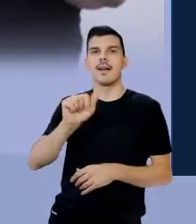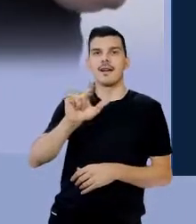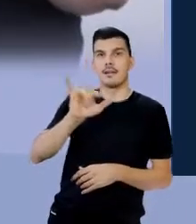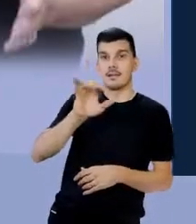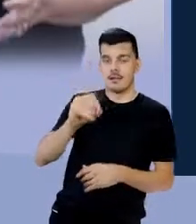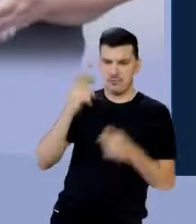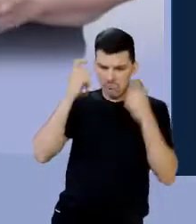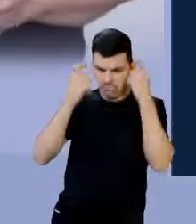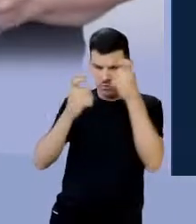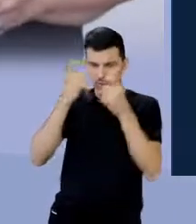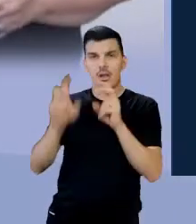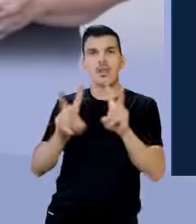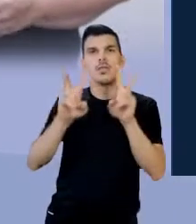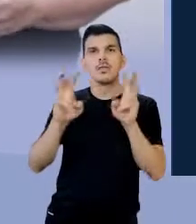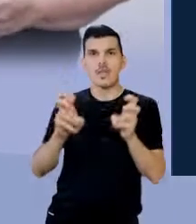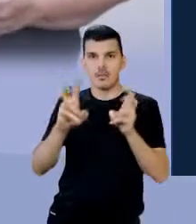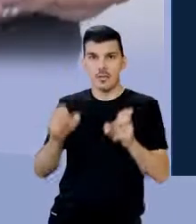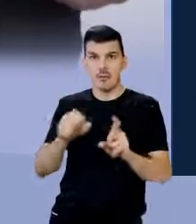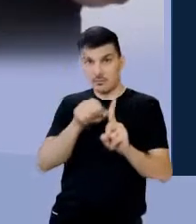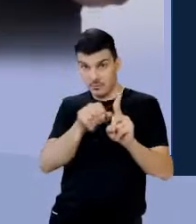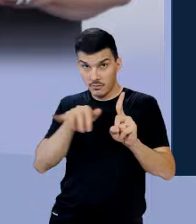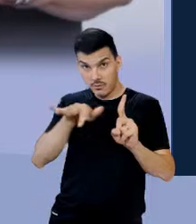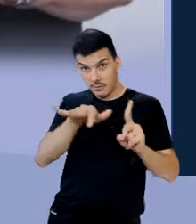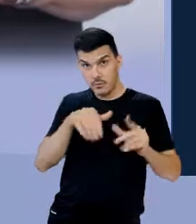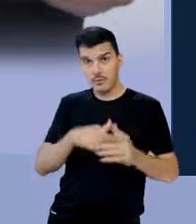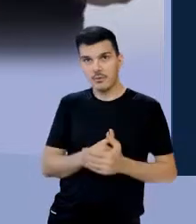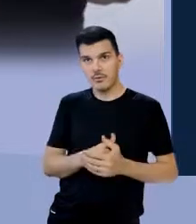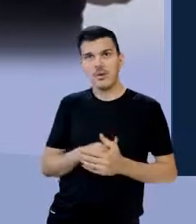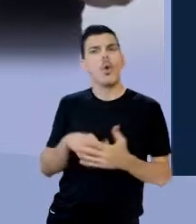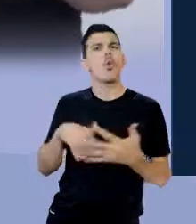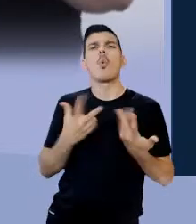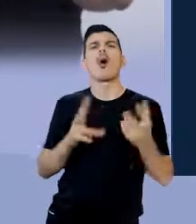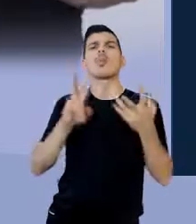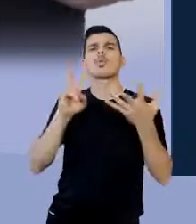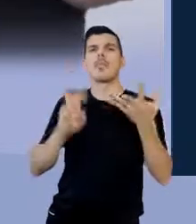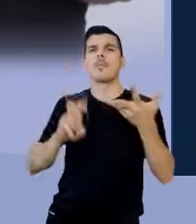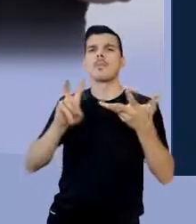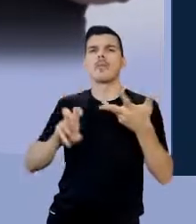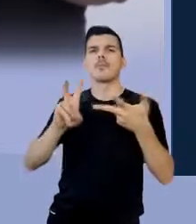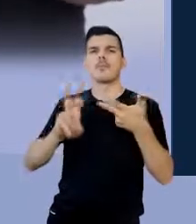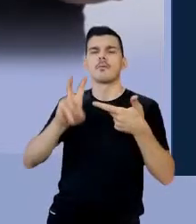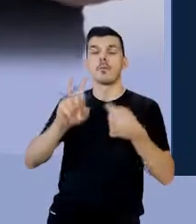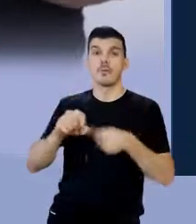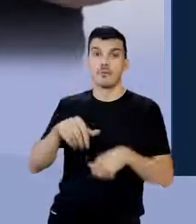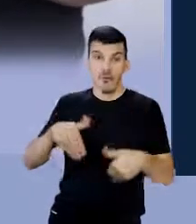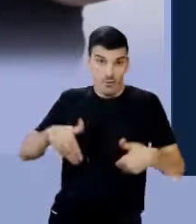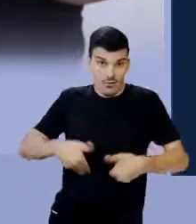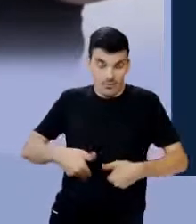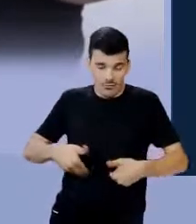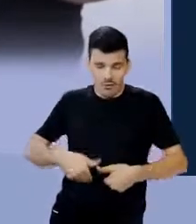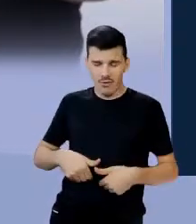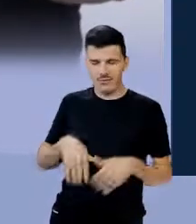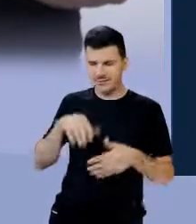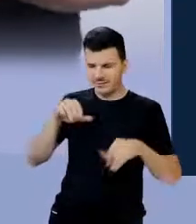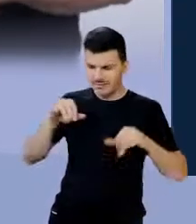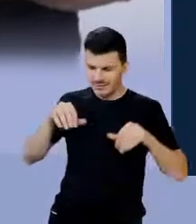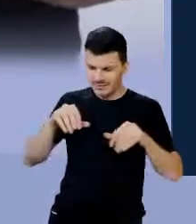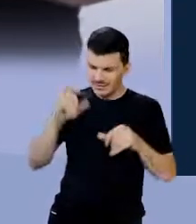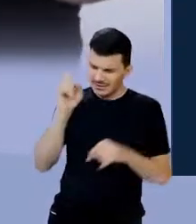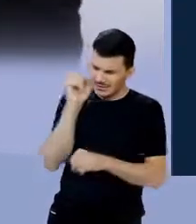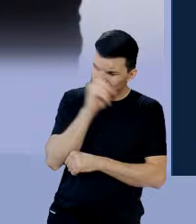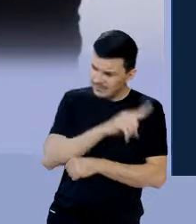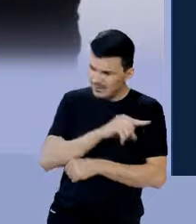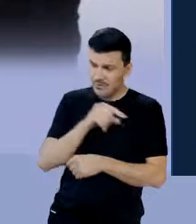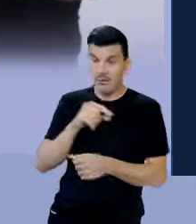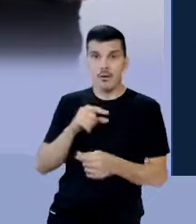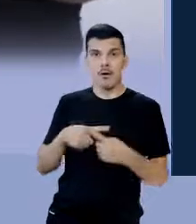a sua preocupação com os temas sociais. Quais são esses temas? A fome, a miséria,